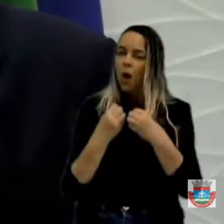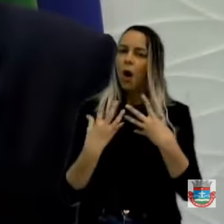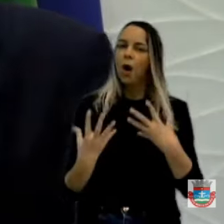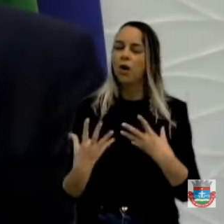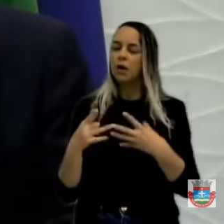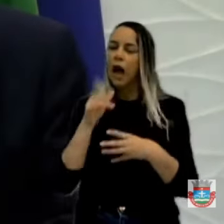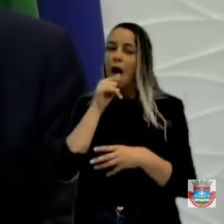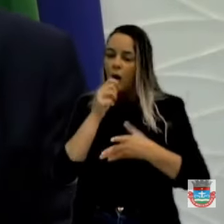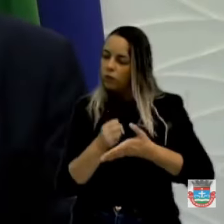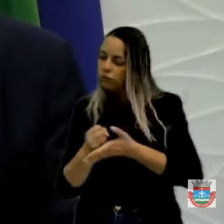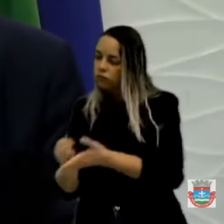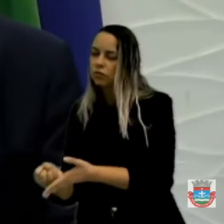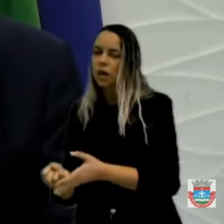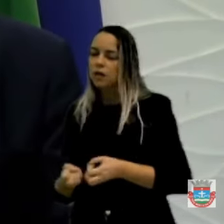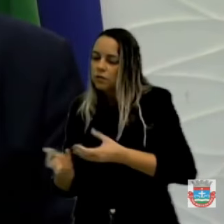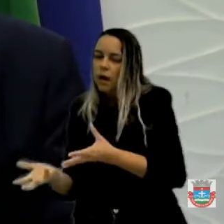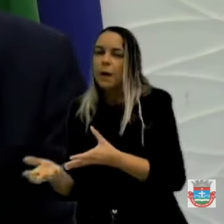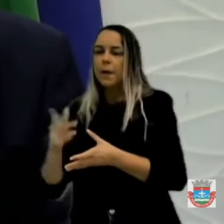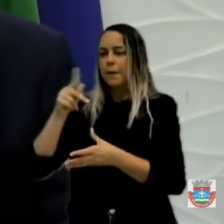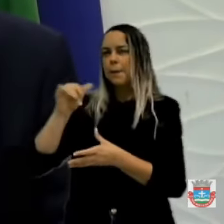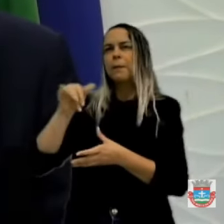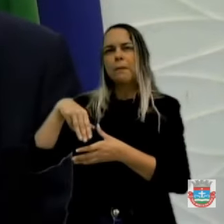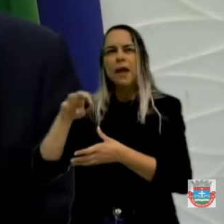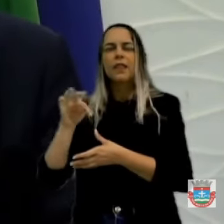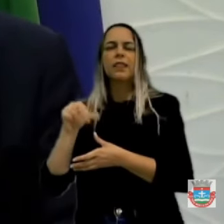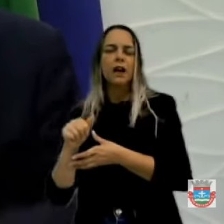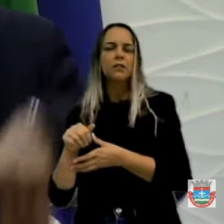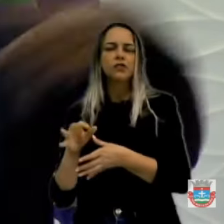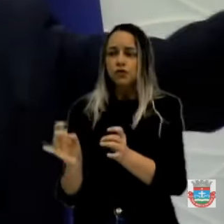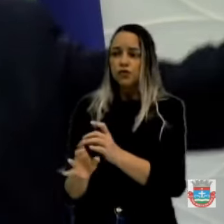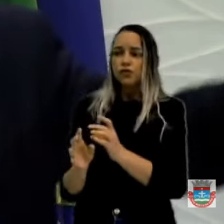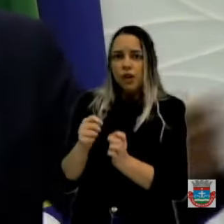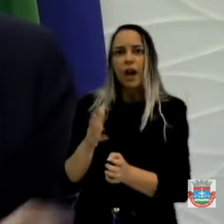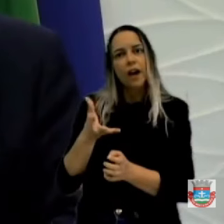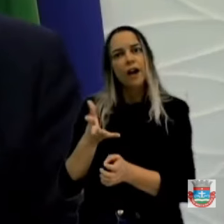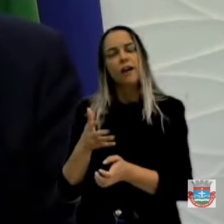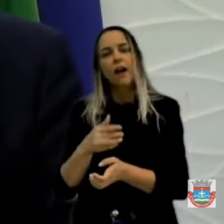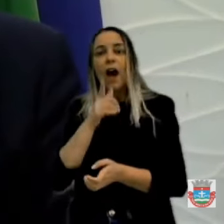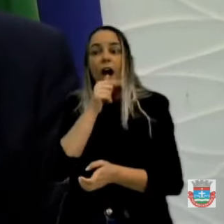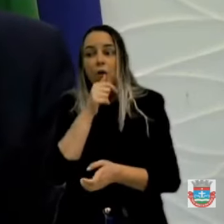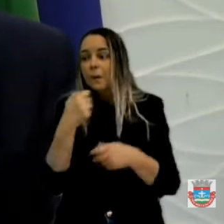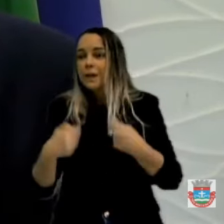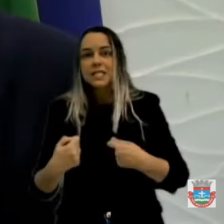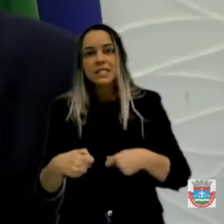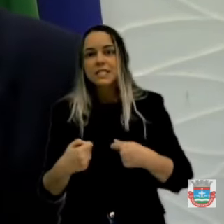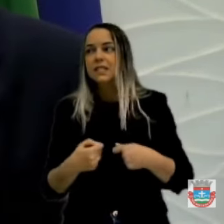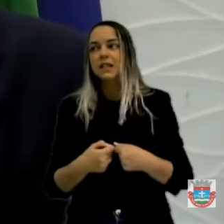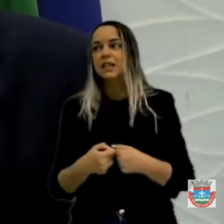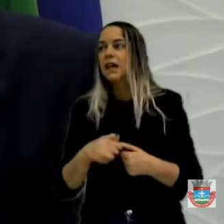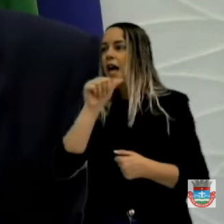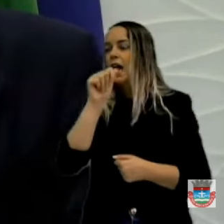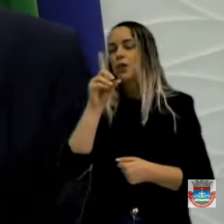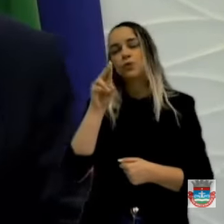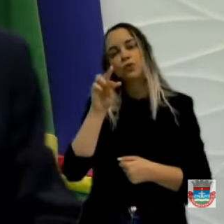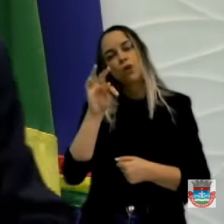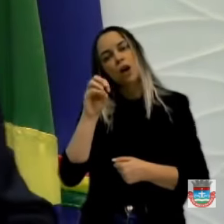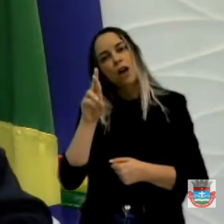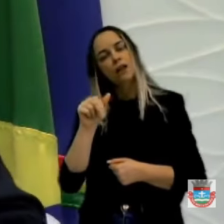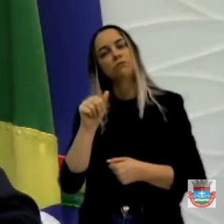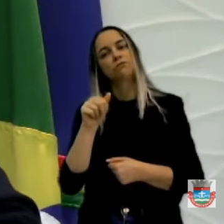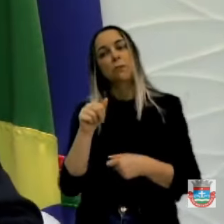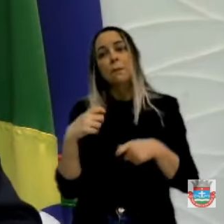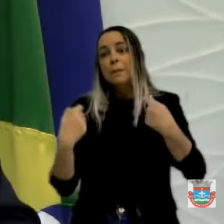abastecer o povoado da Pimenta. A rede está pronta. Precisamos água da adutora do Agreste, para nós